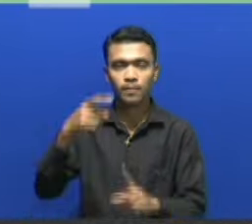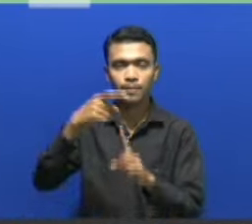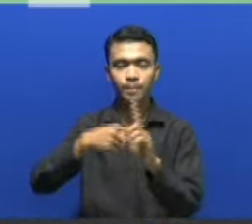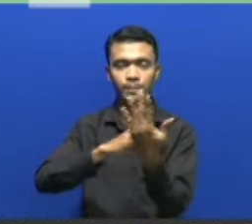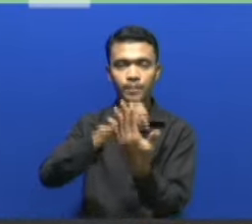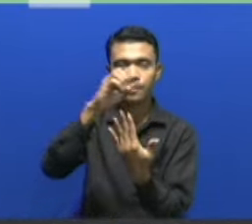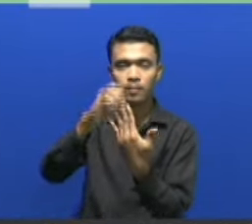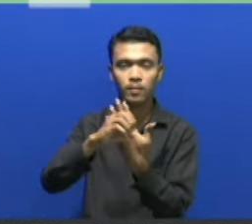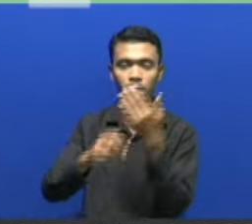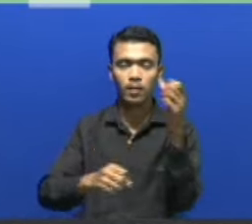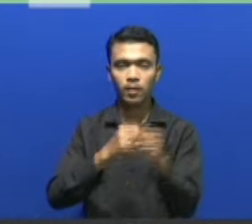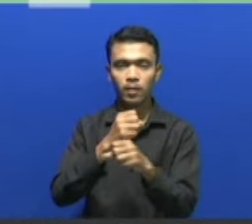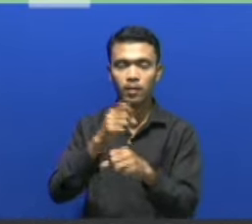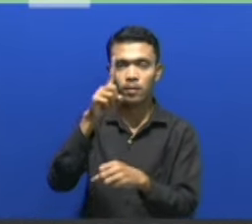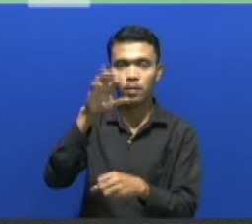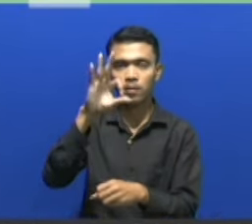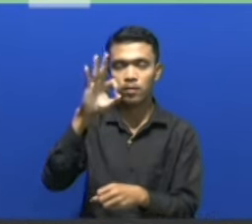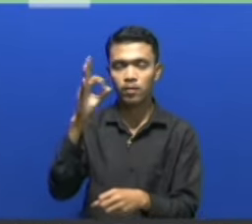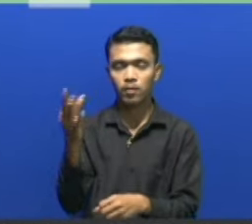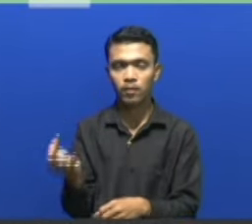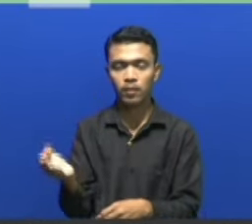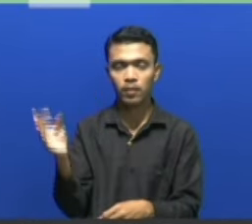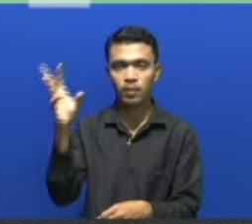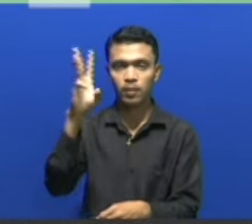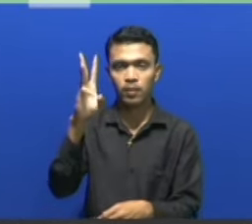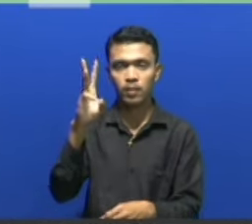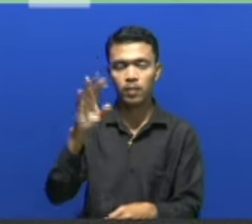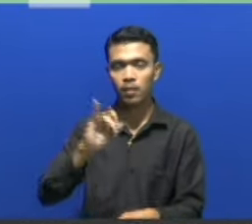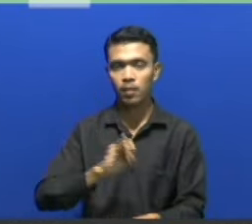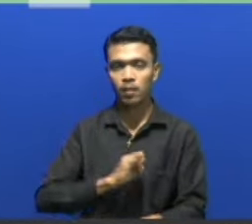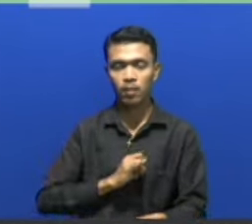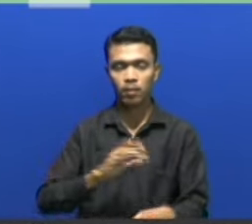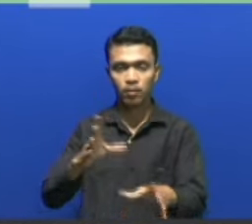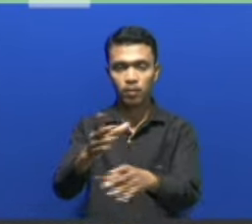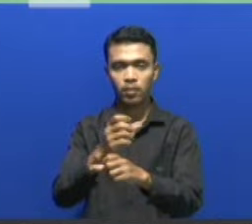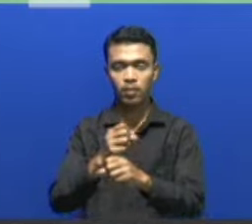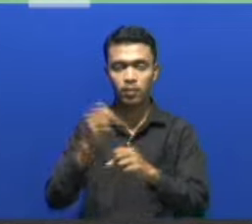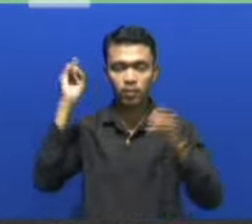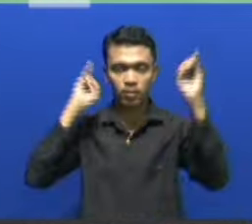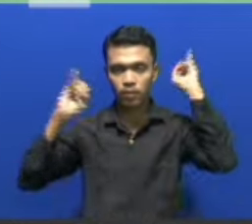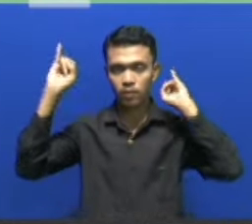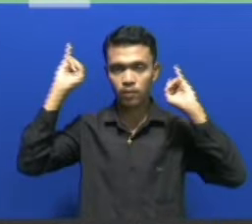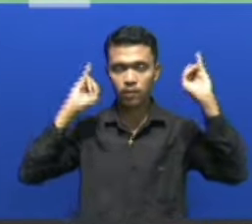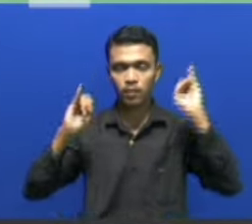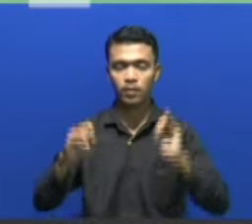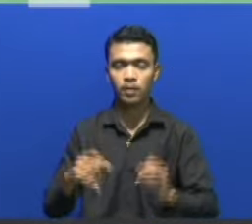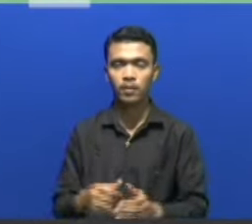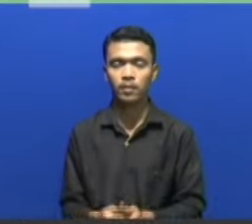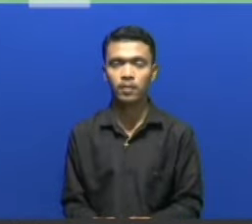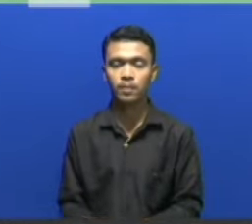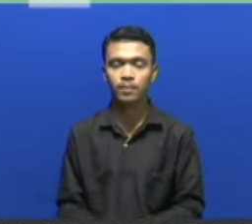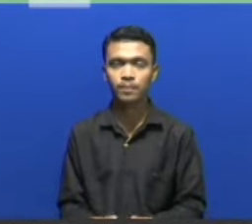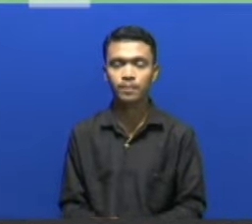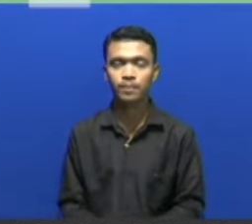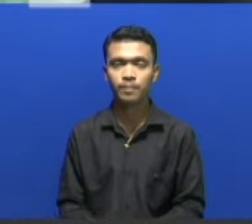96, datam hau lalem rona, hau sim responsável dali dani, hau den itania objetivo hakara tehan